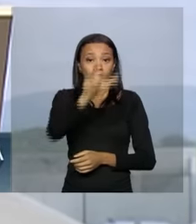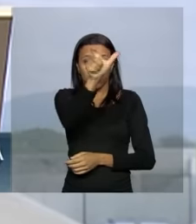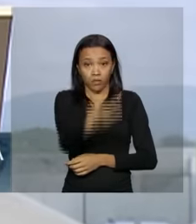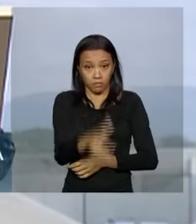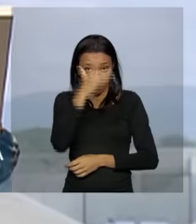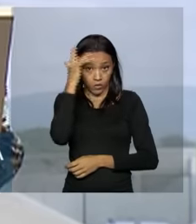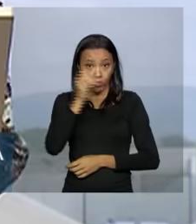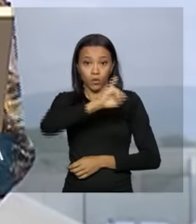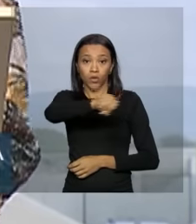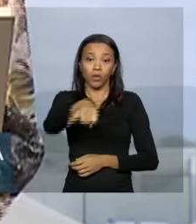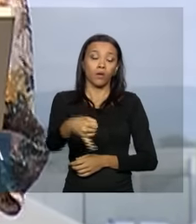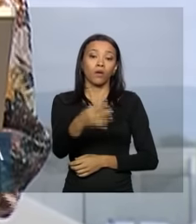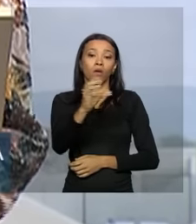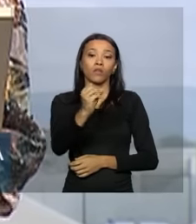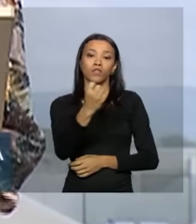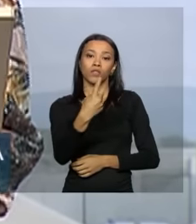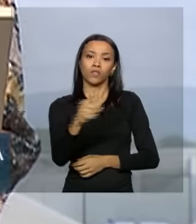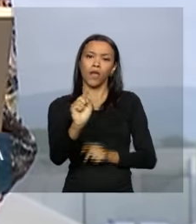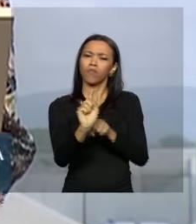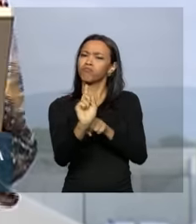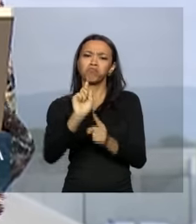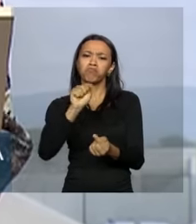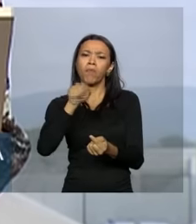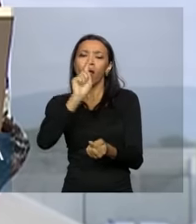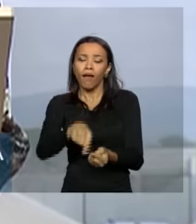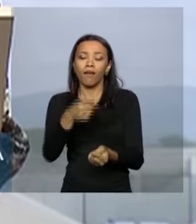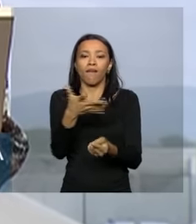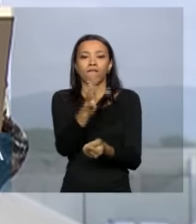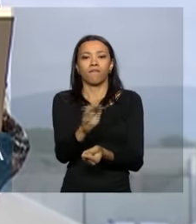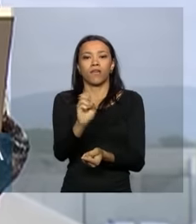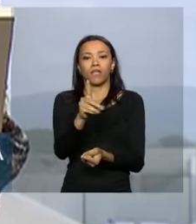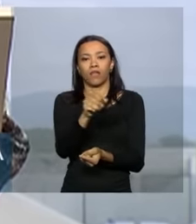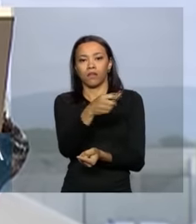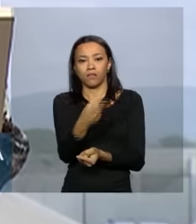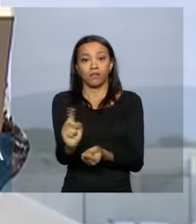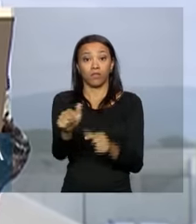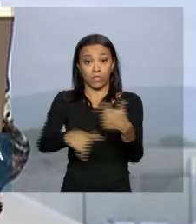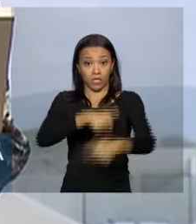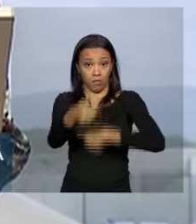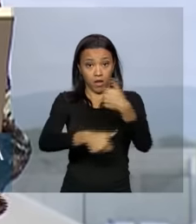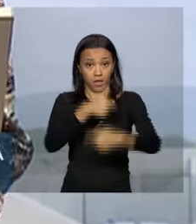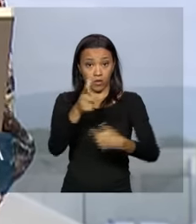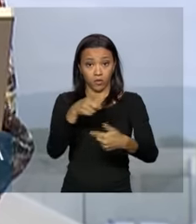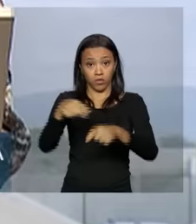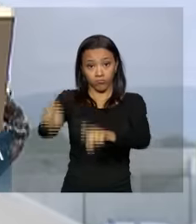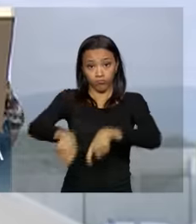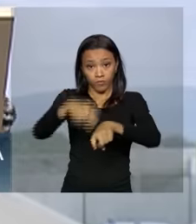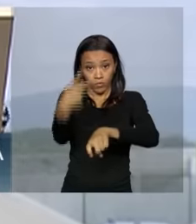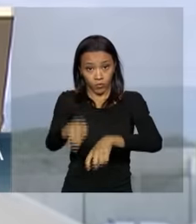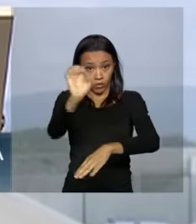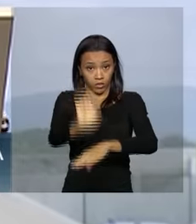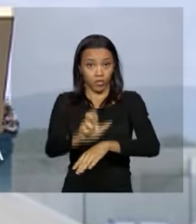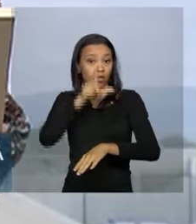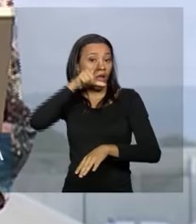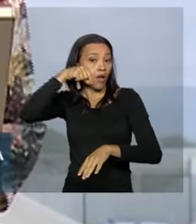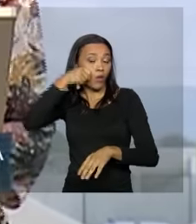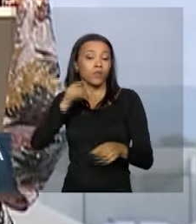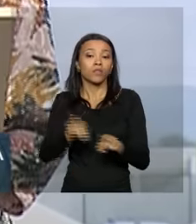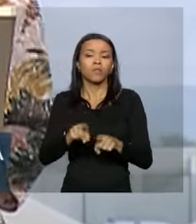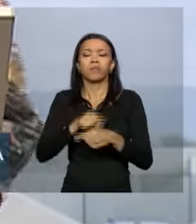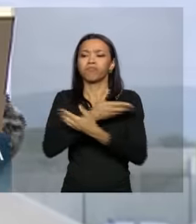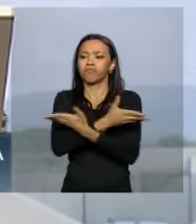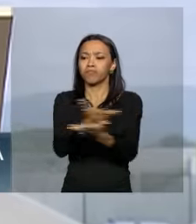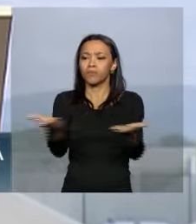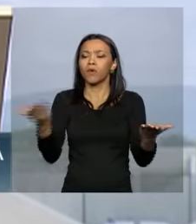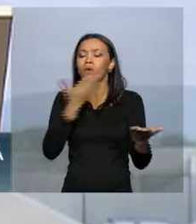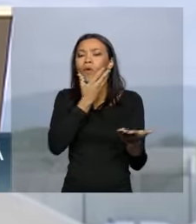Oliveira, da Federação dos Trabalhadores da Agricultura de Alagoas. Cumprimentar as senhoras e os